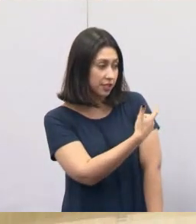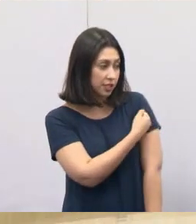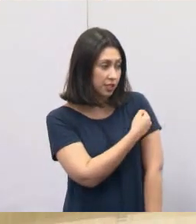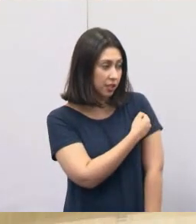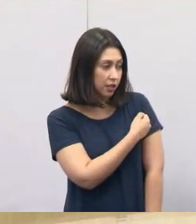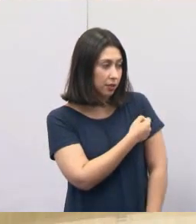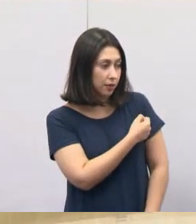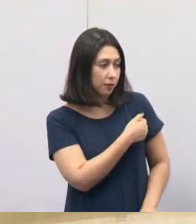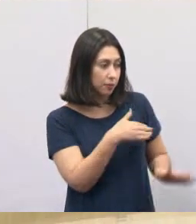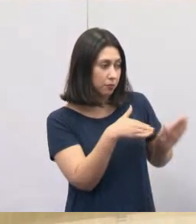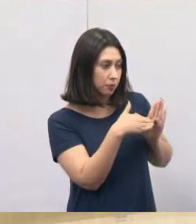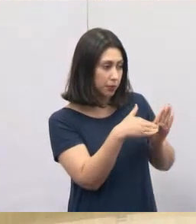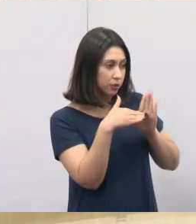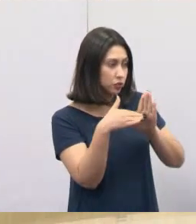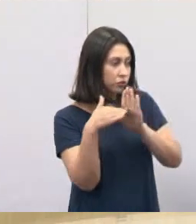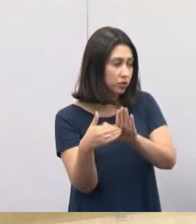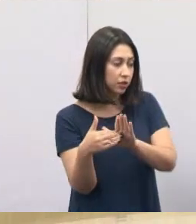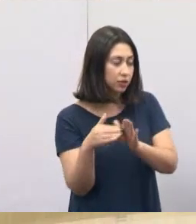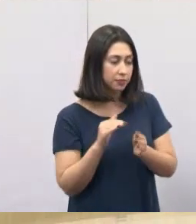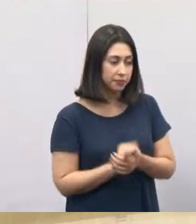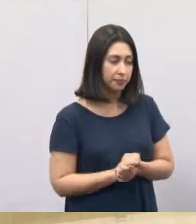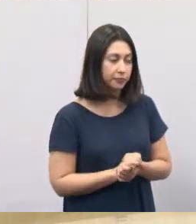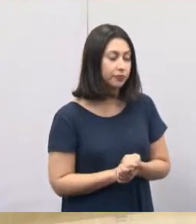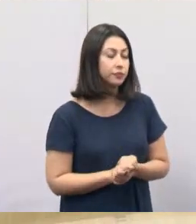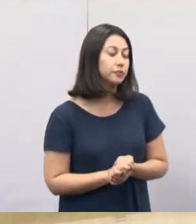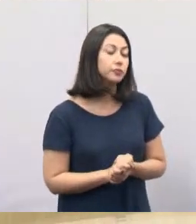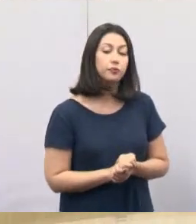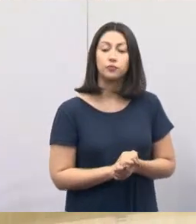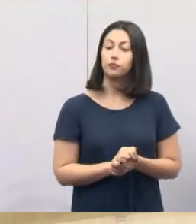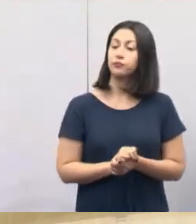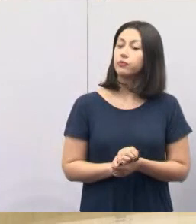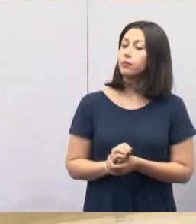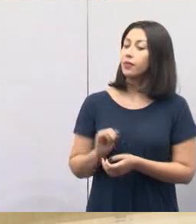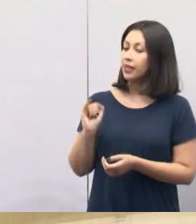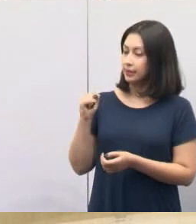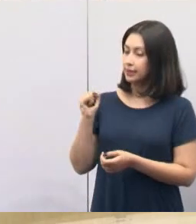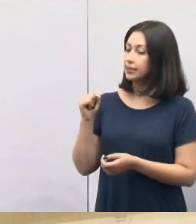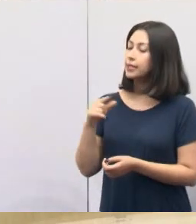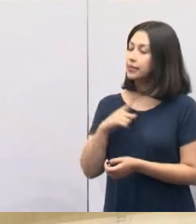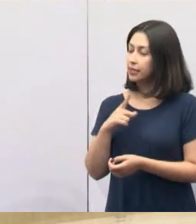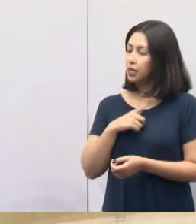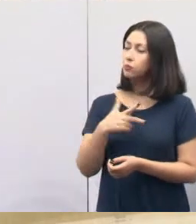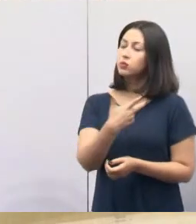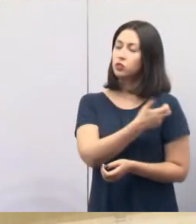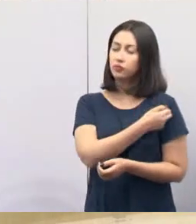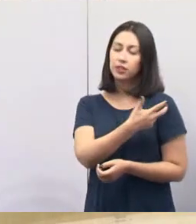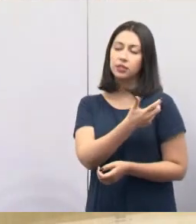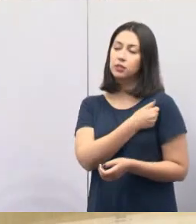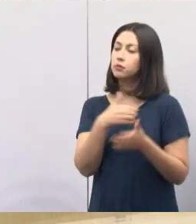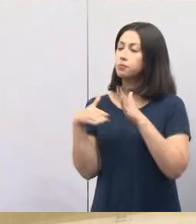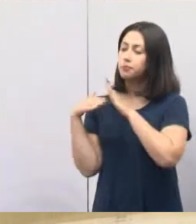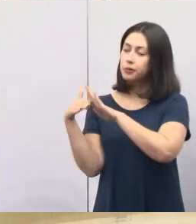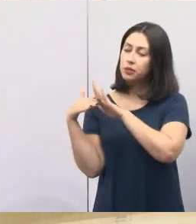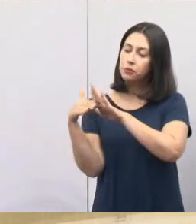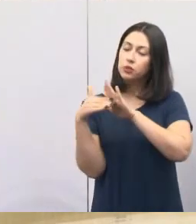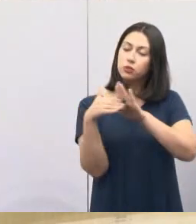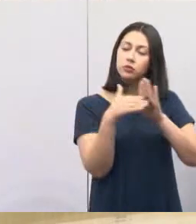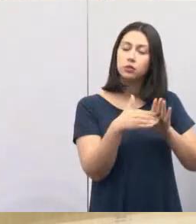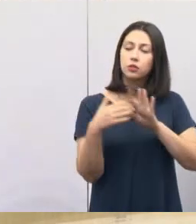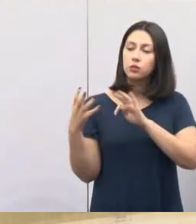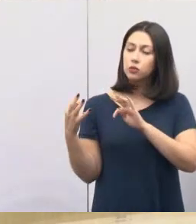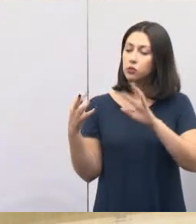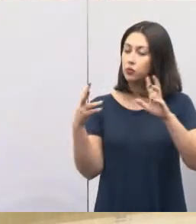vacina contra a Covid-19? Favor detalhar. Sim, possuímos doses suficientes para atender a demanda de